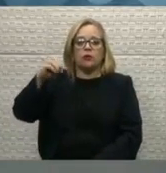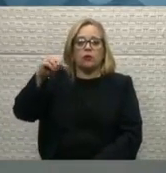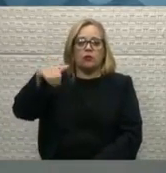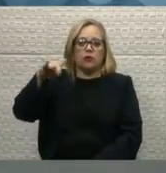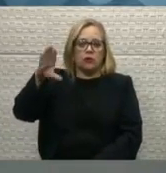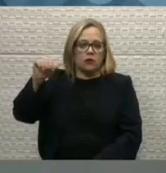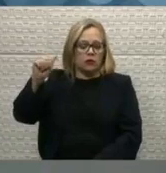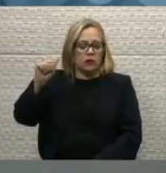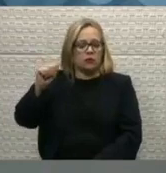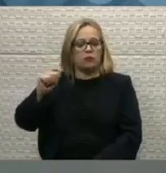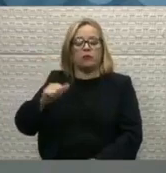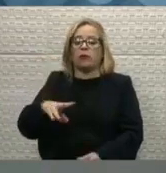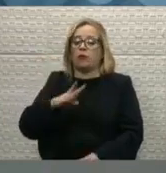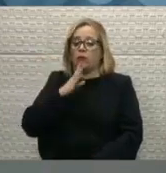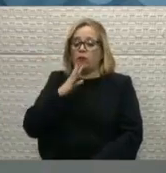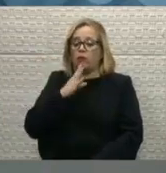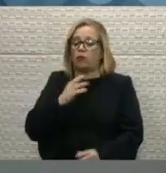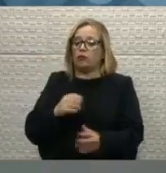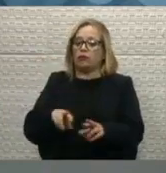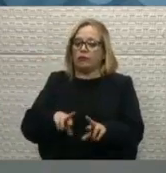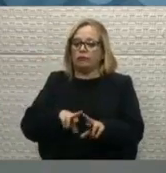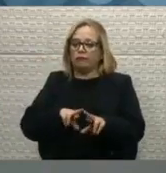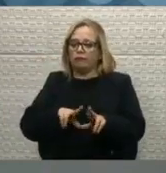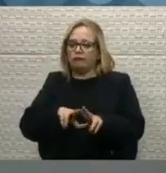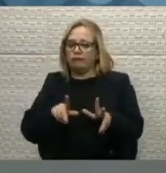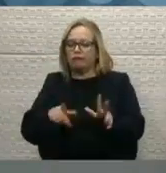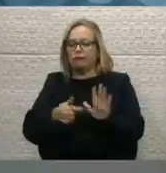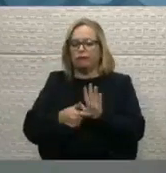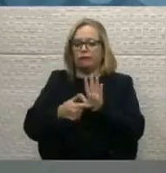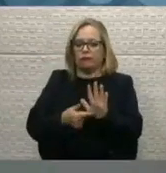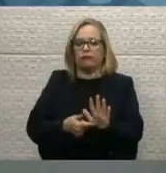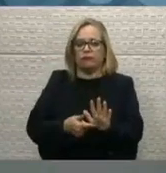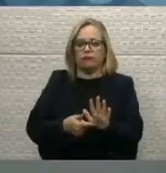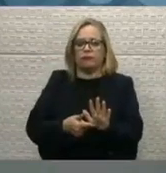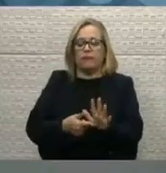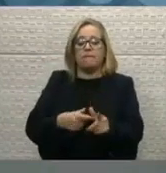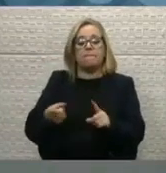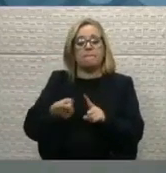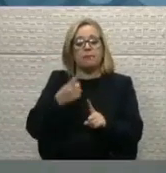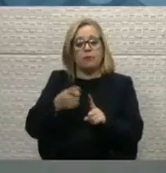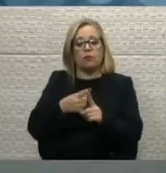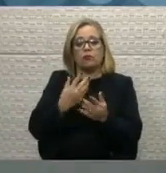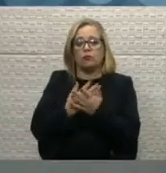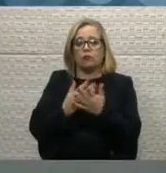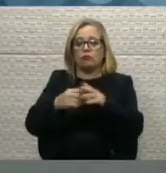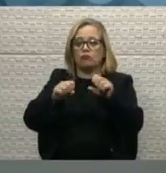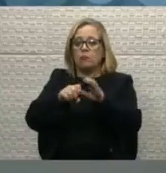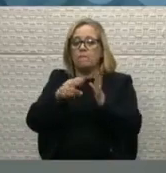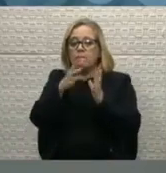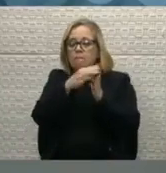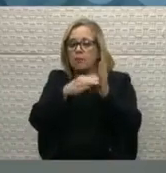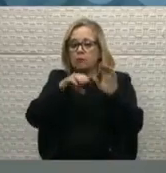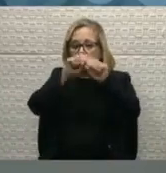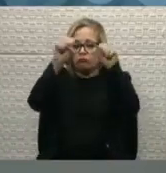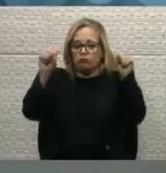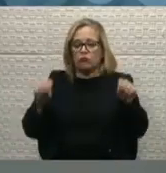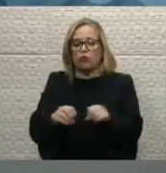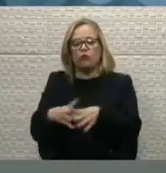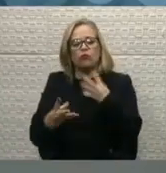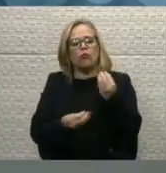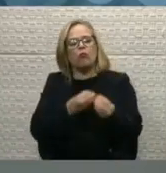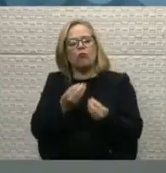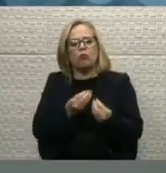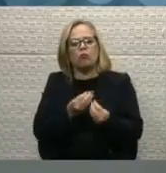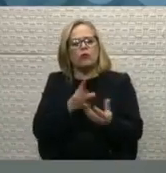diferentes representações. Primeiro, nós vamos estudar o método de sistemas. E depois nós vamos investigar como as matrizes